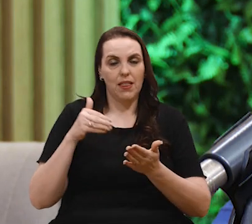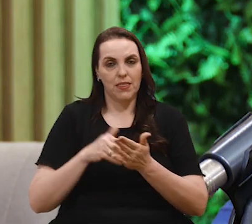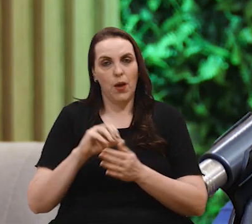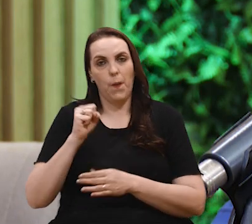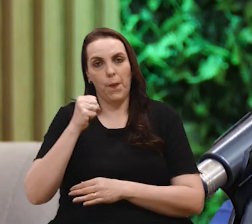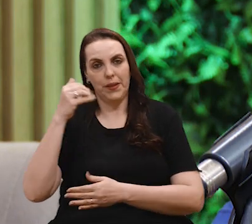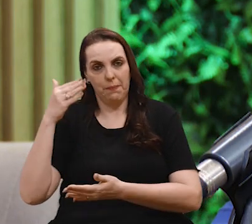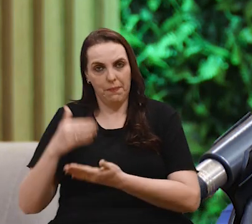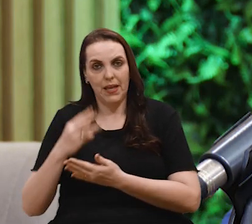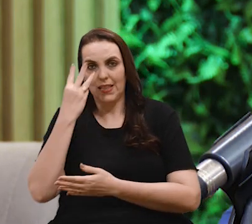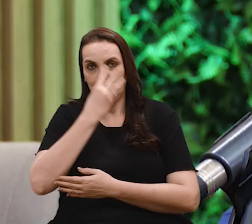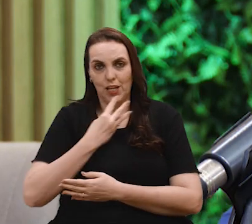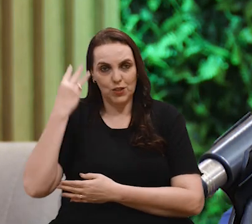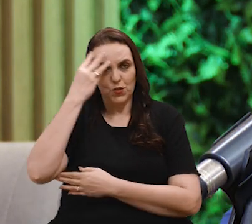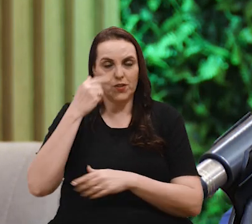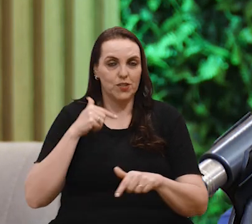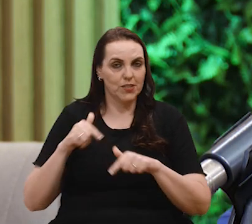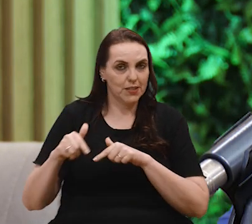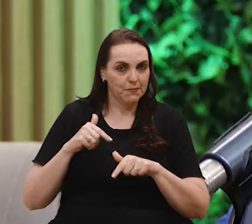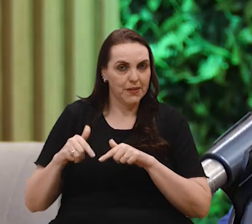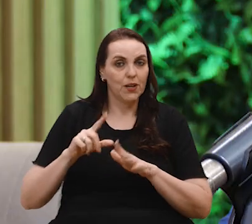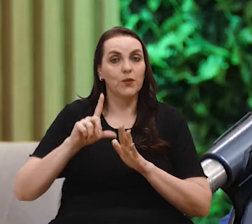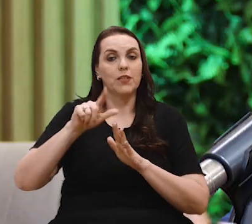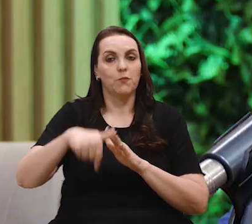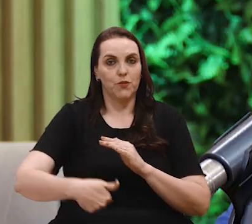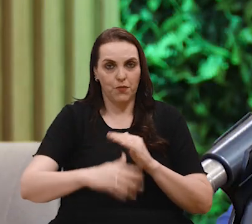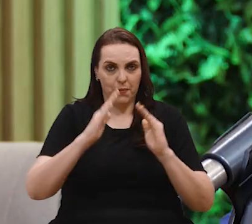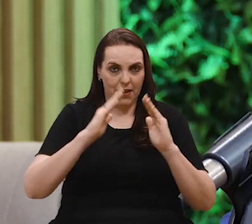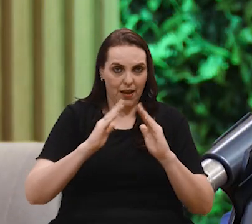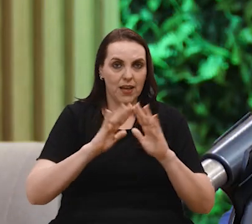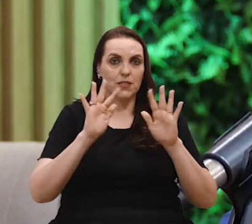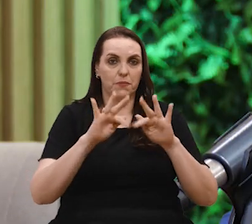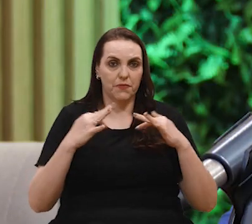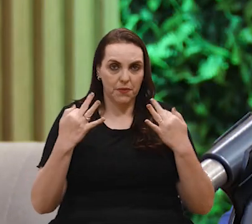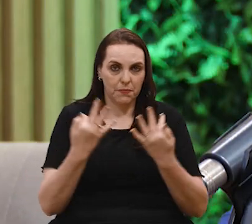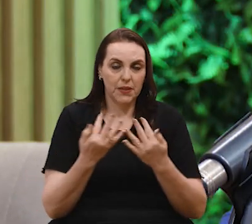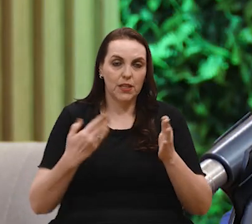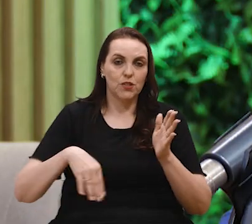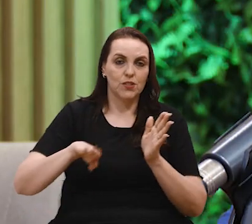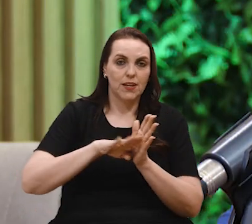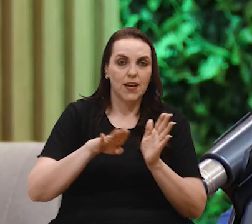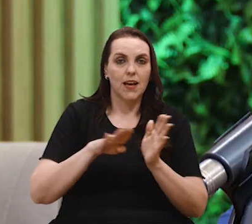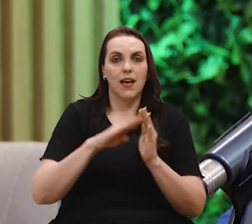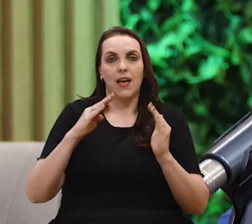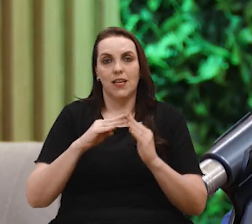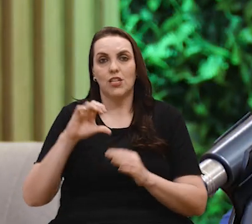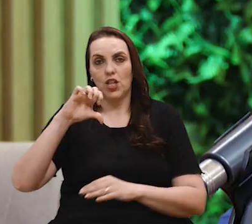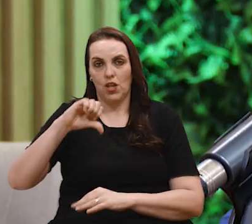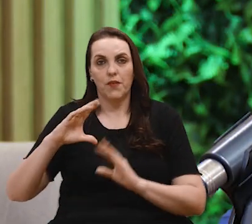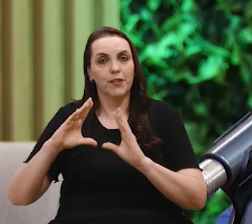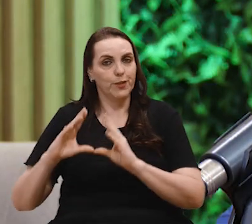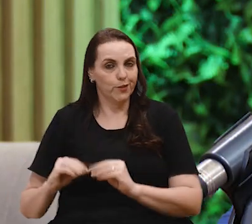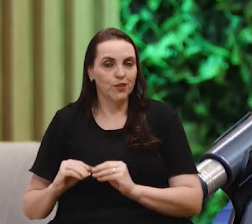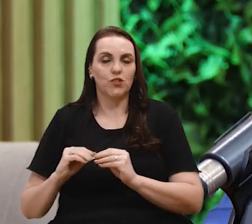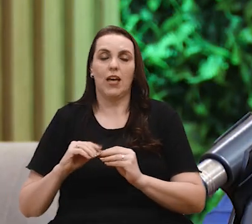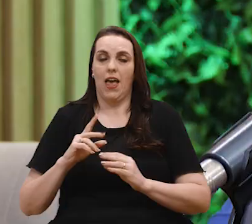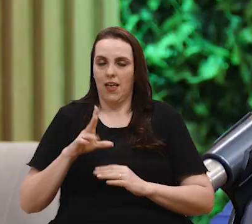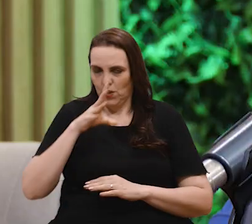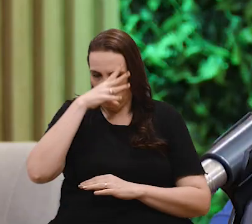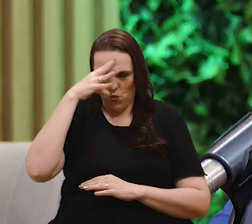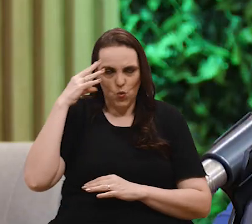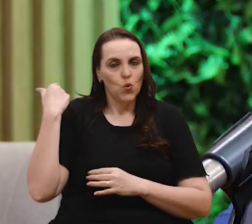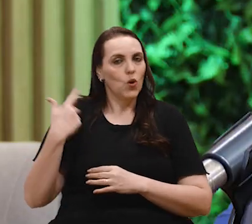às 8h30, são 3 horas de trabalho. E depois ir para casa, tem família e tal, chego em casa às 9 horas, então é bem puxado. Mas eu não